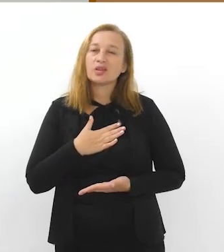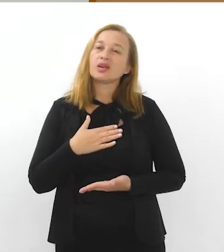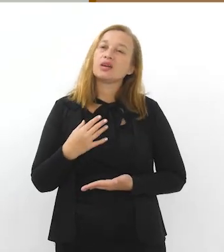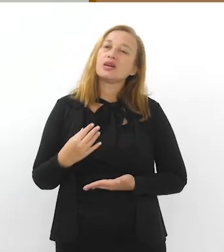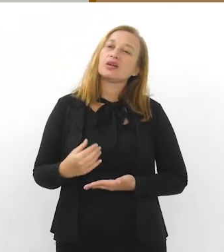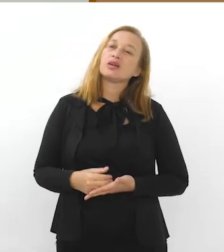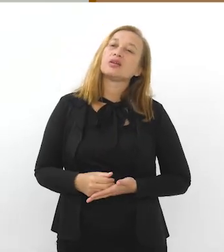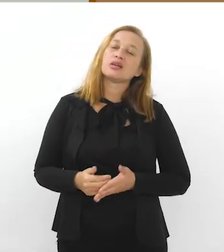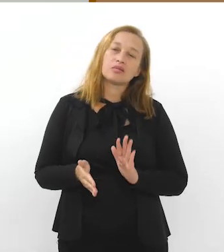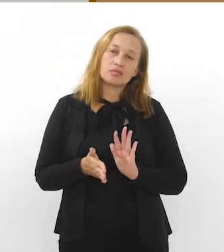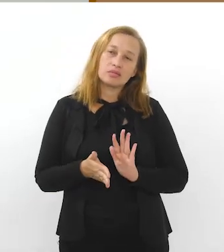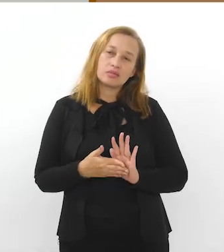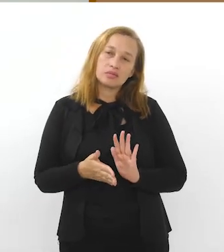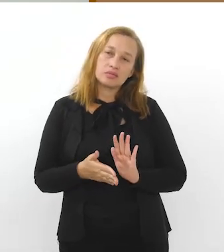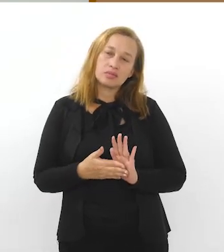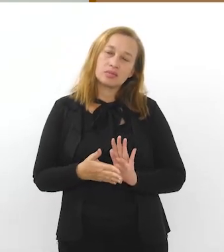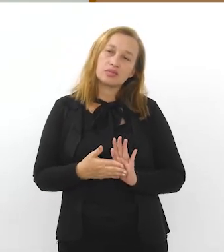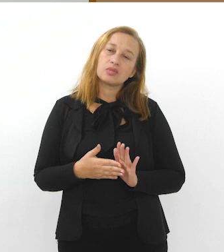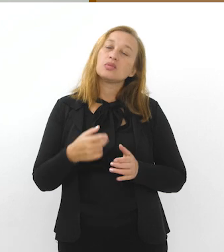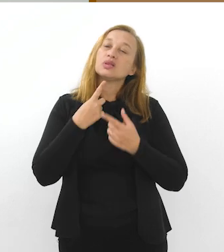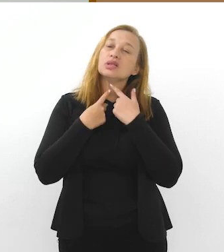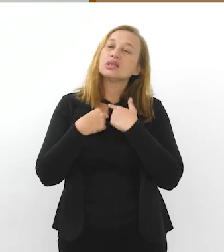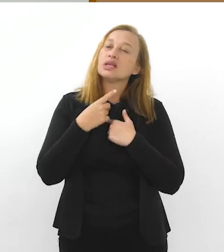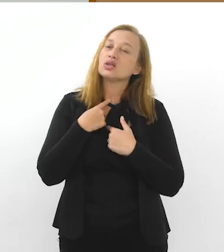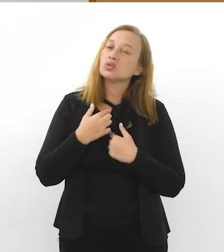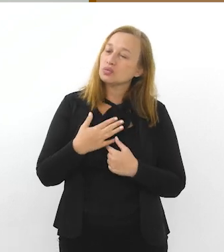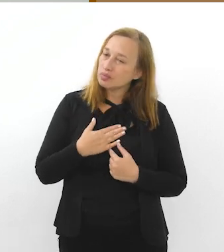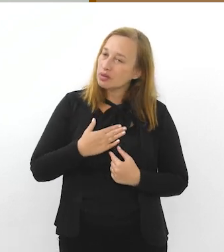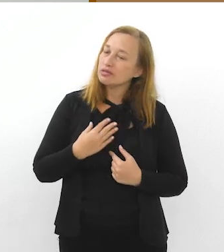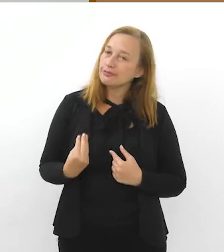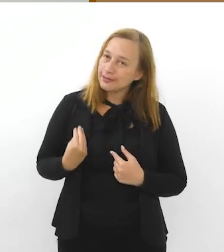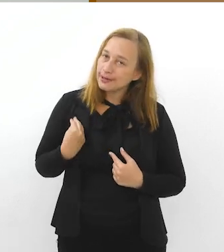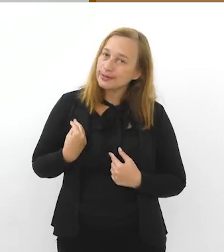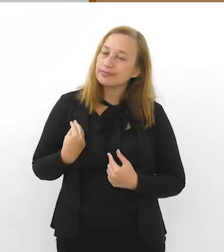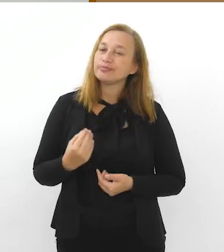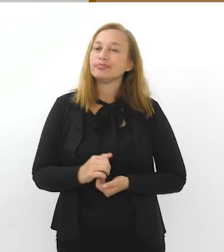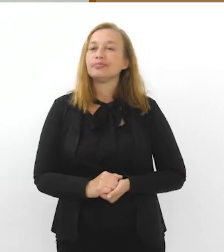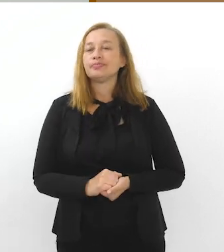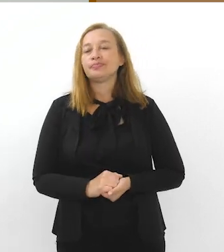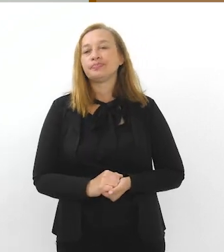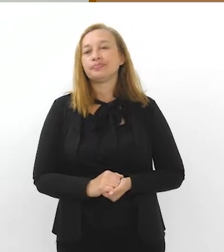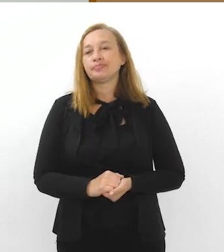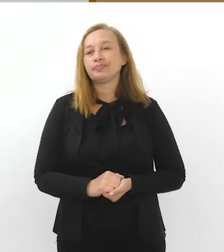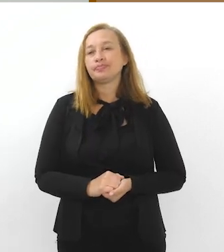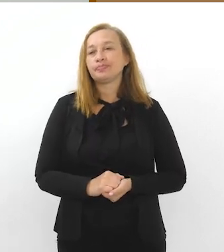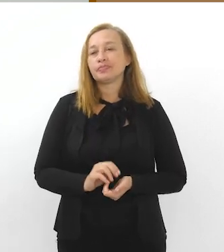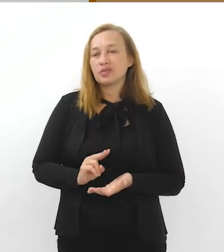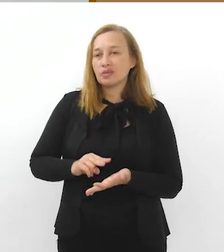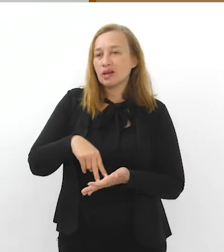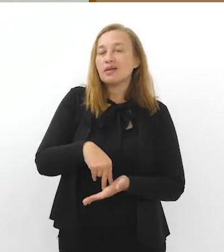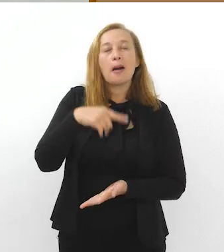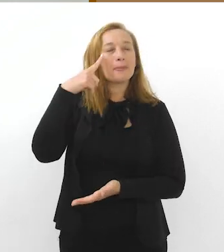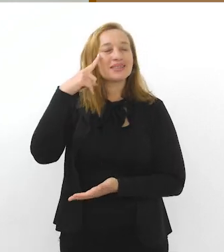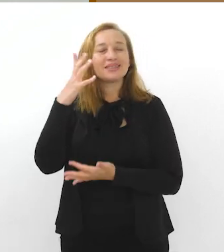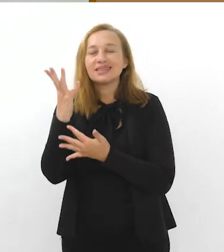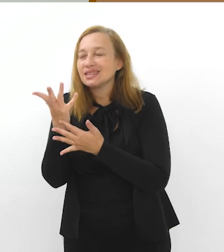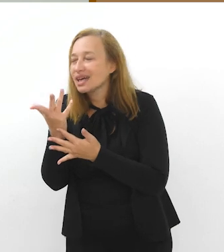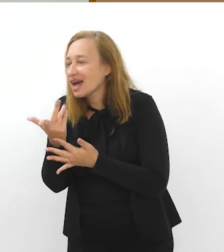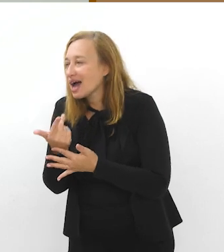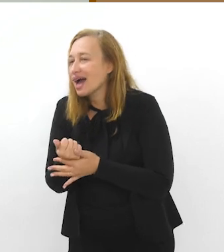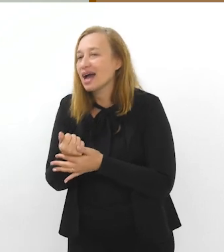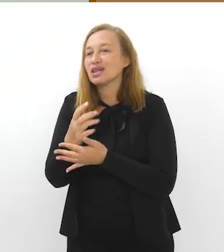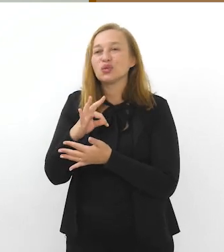é a minha rotina, é o meu propósito, né? Principalmente o meu propósito de vida. Eu levanto pensando em